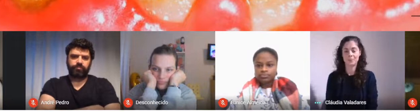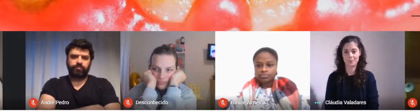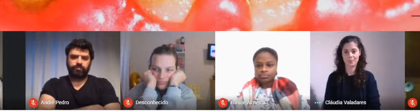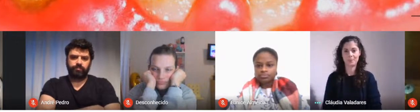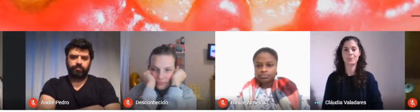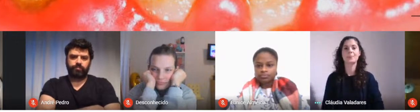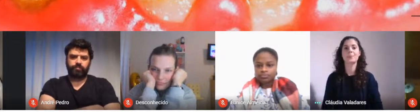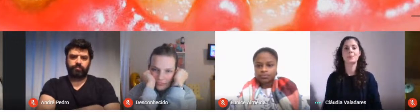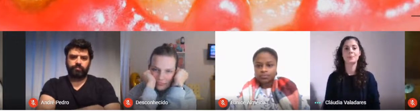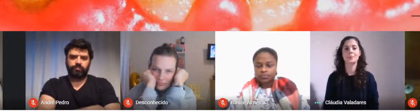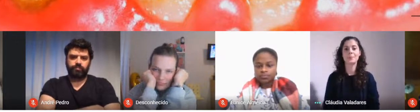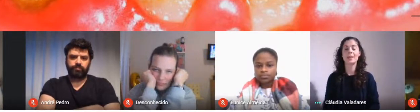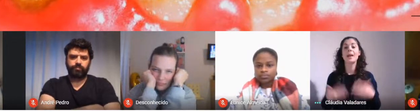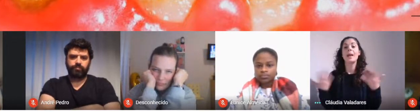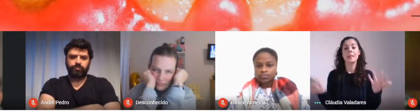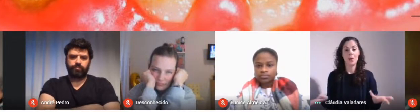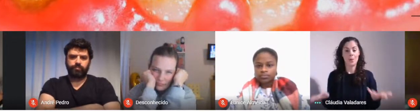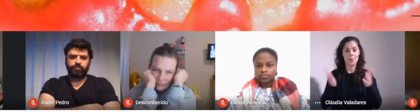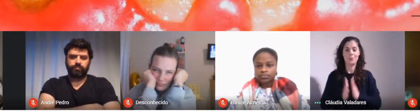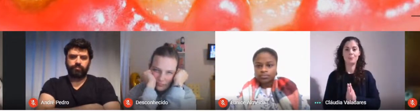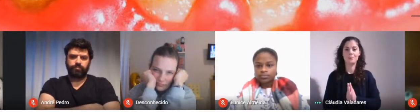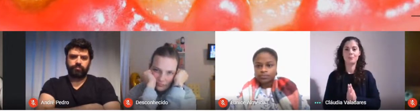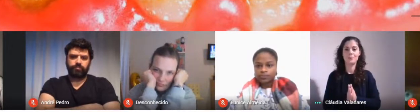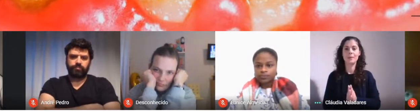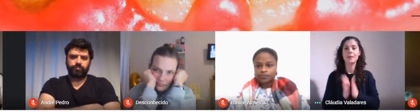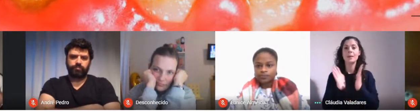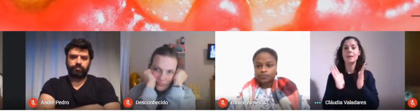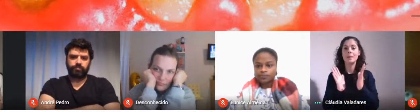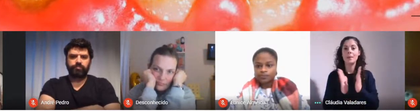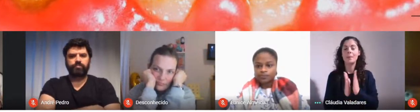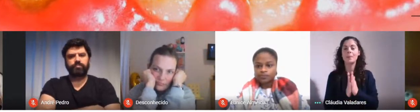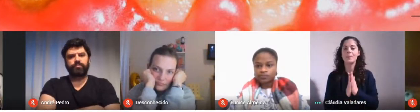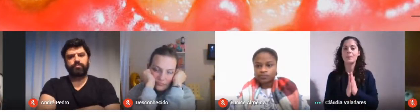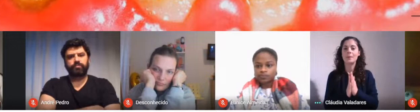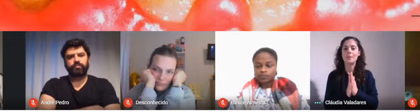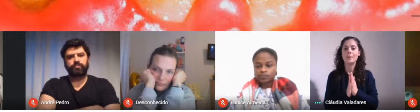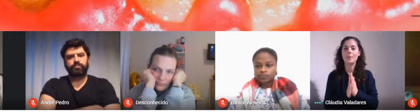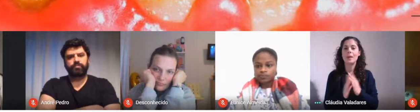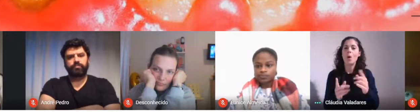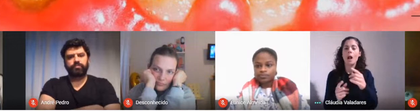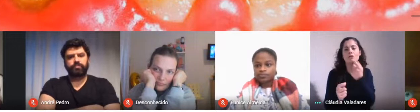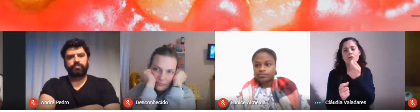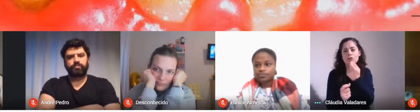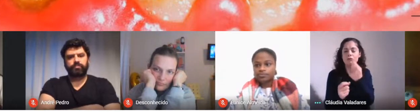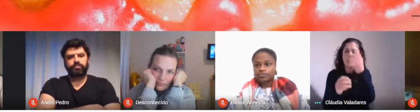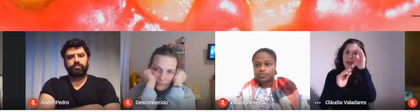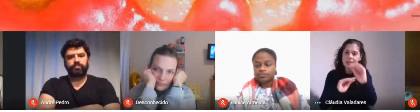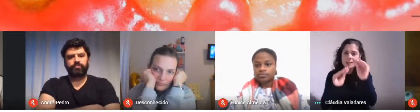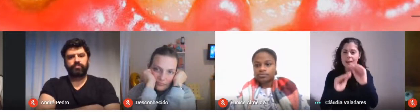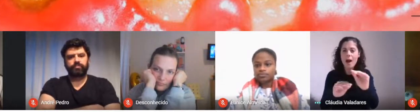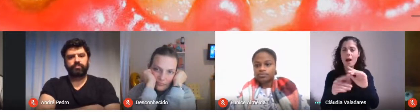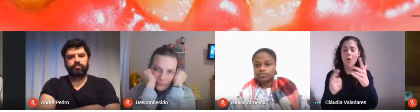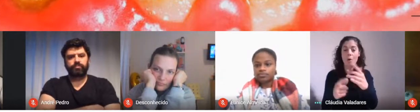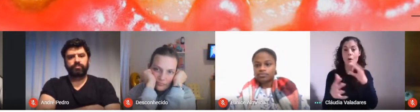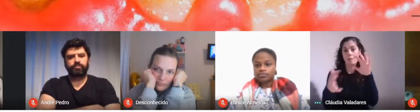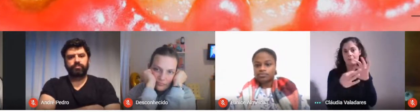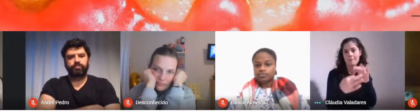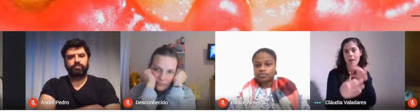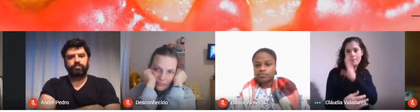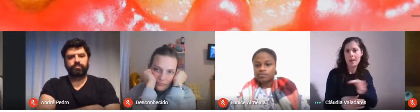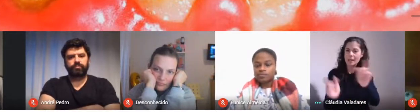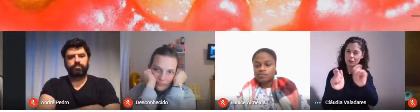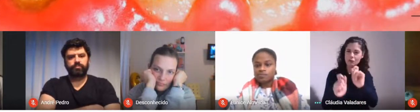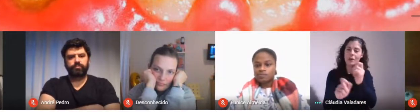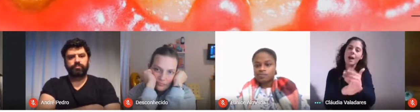Ok. Antes de ensinar alguma coisa prática, eu